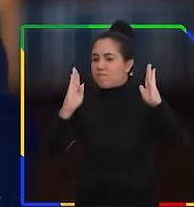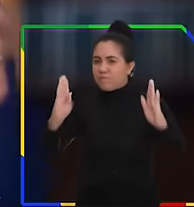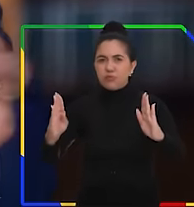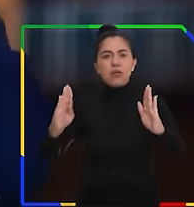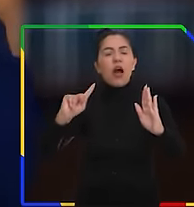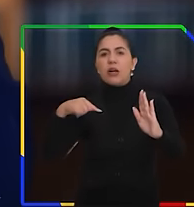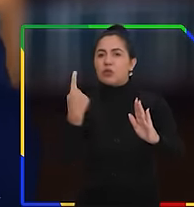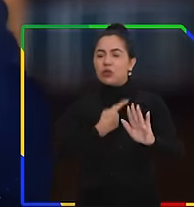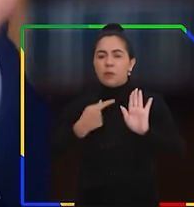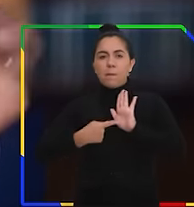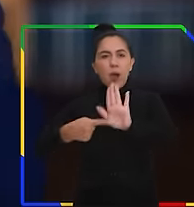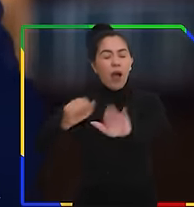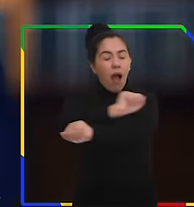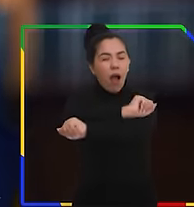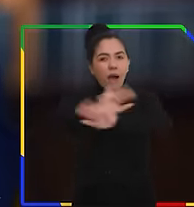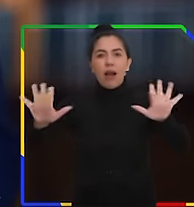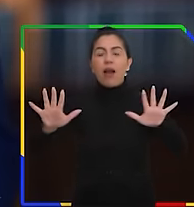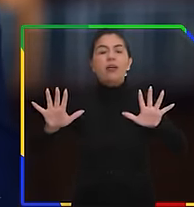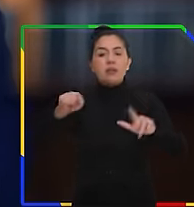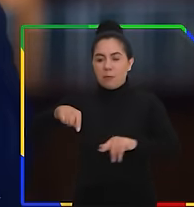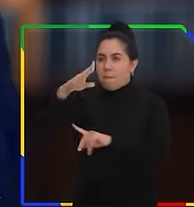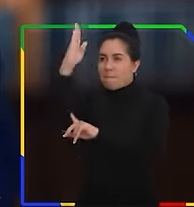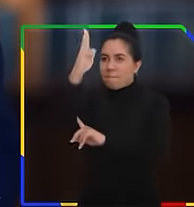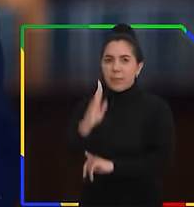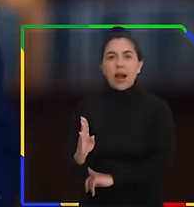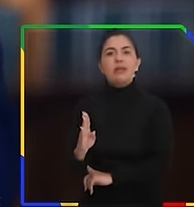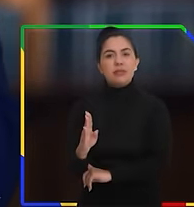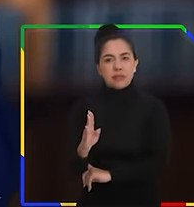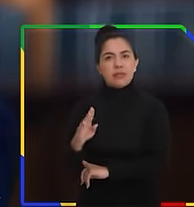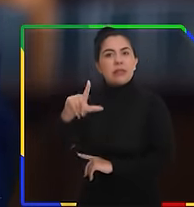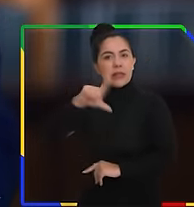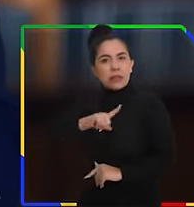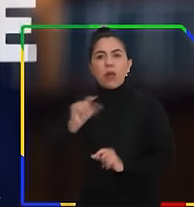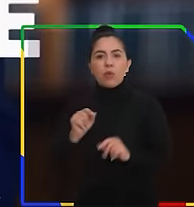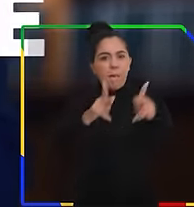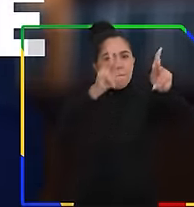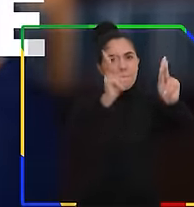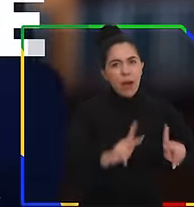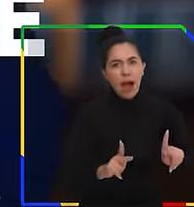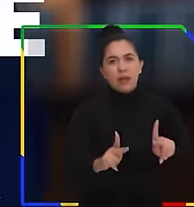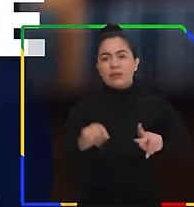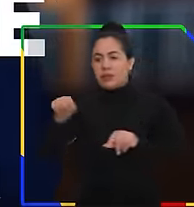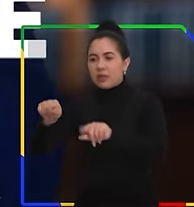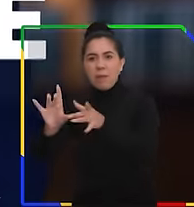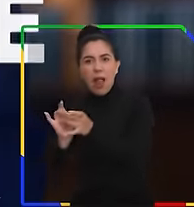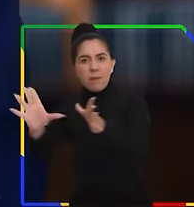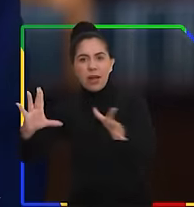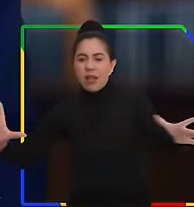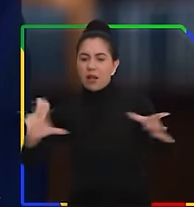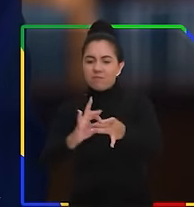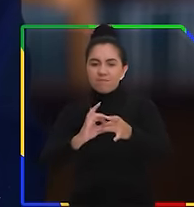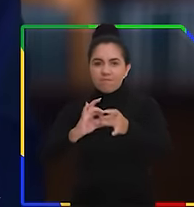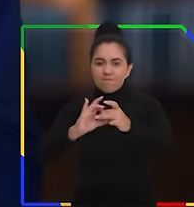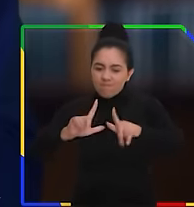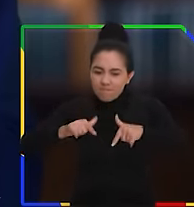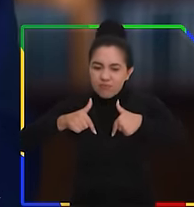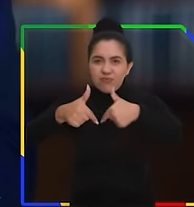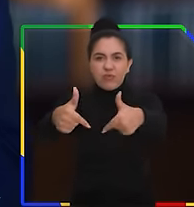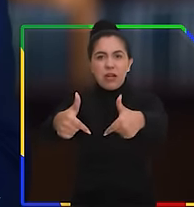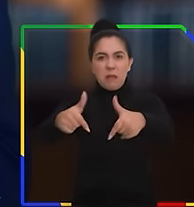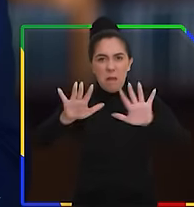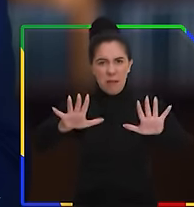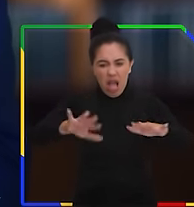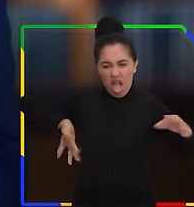diante, deixamos bem claro ao mundo que o Brasil é um país onde a paz e a liberdade imperam, mas não é